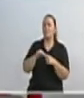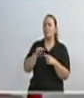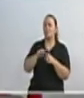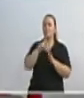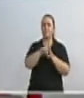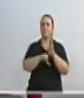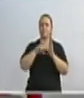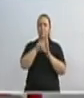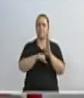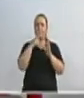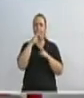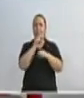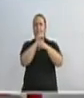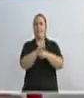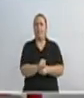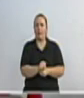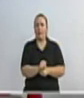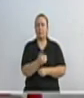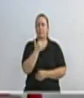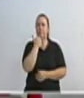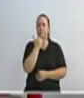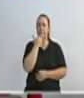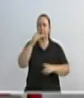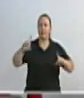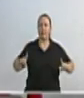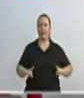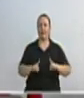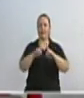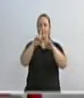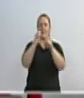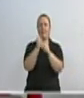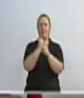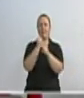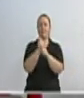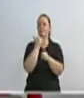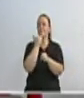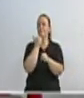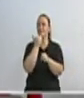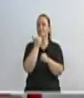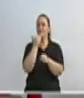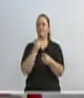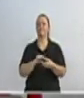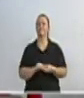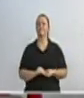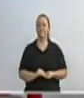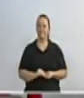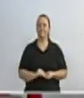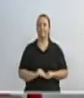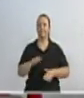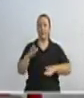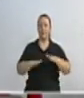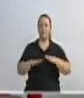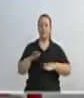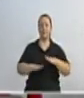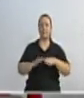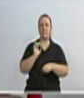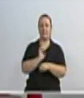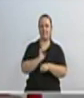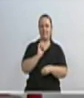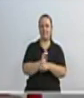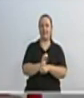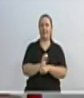legislações engessadas não se consegue instalar antenas, o próprio Estado, às vezes, que detém essa